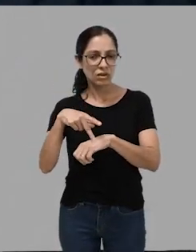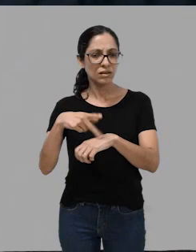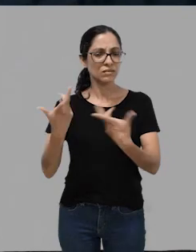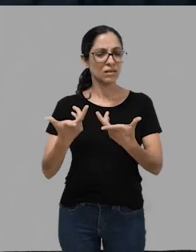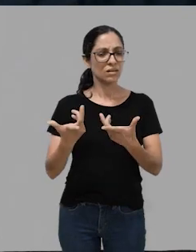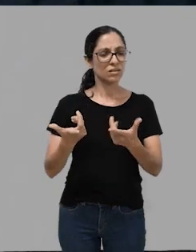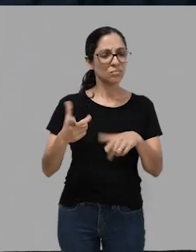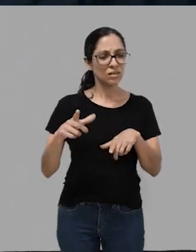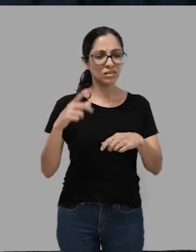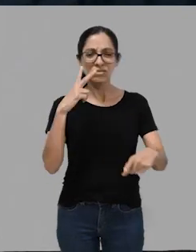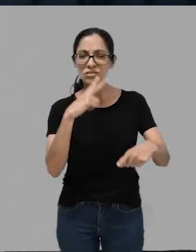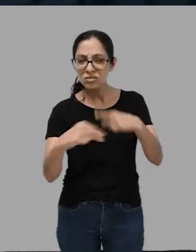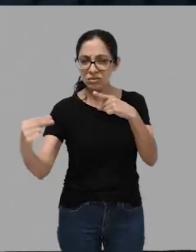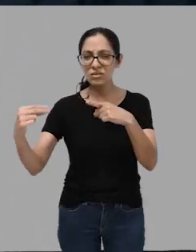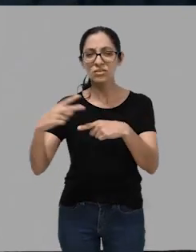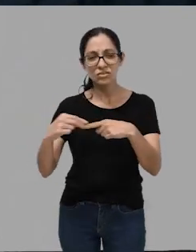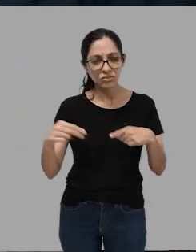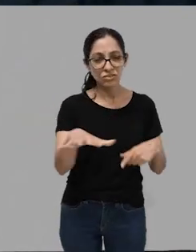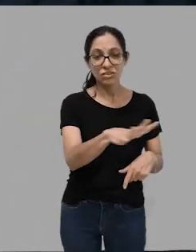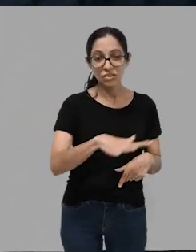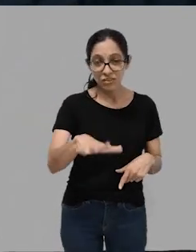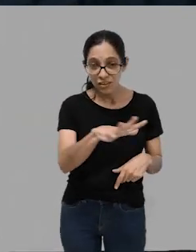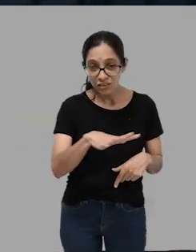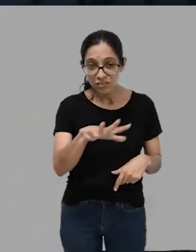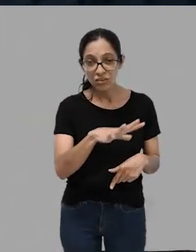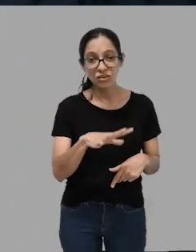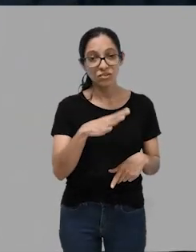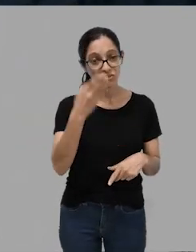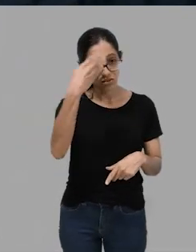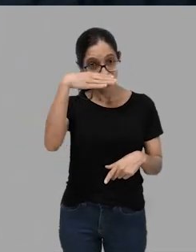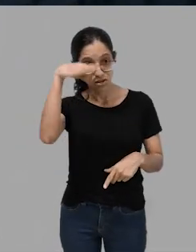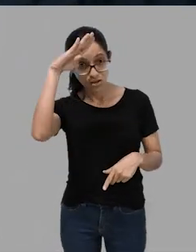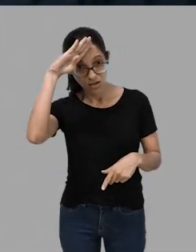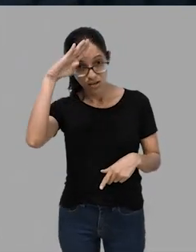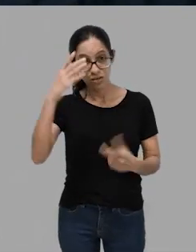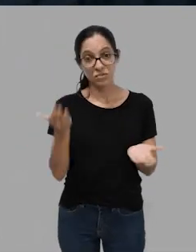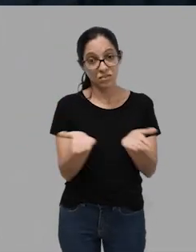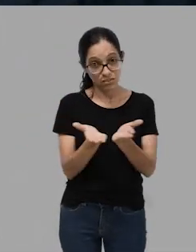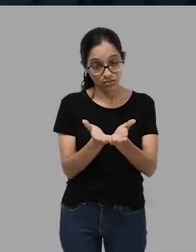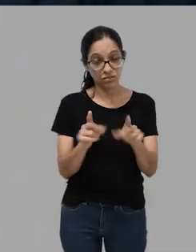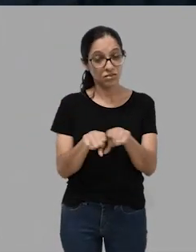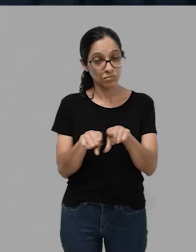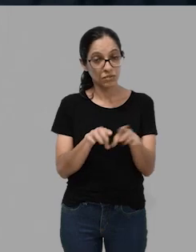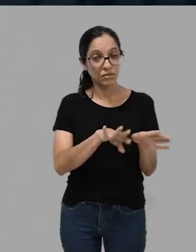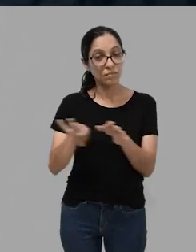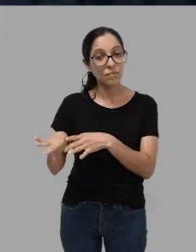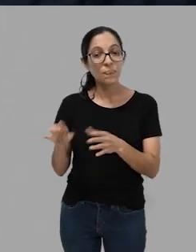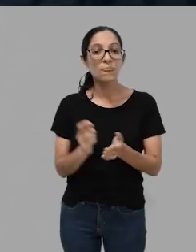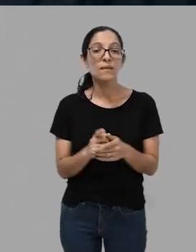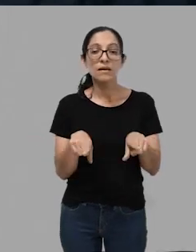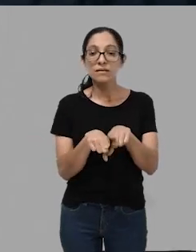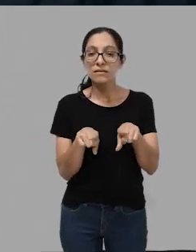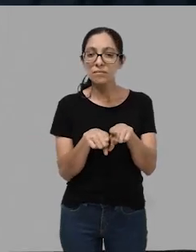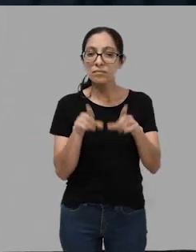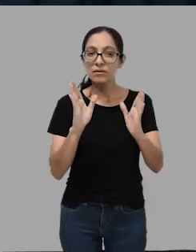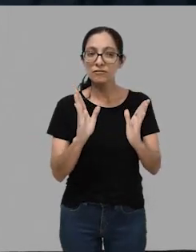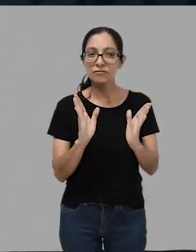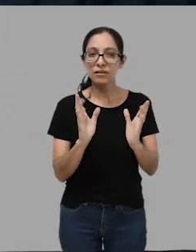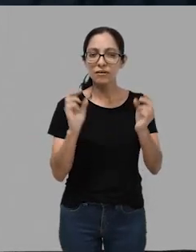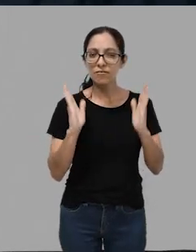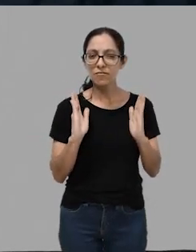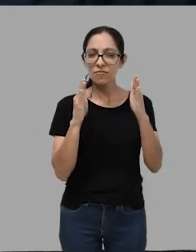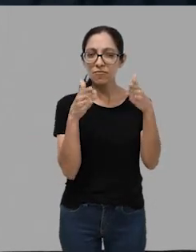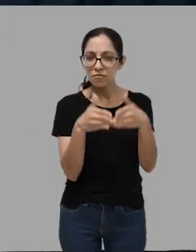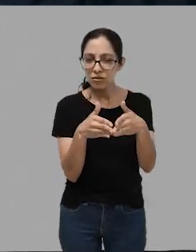cristãos e toda aquela região ali formada então havia essa língua aí visão teocêntrica não nos esqueçamos